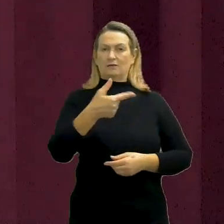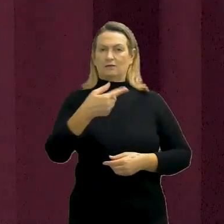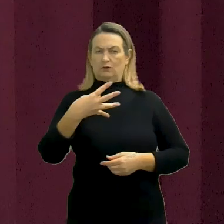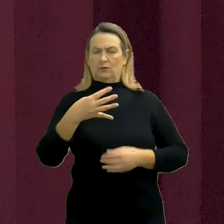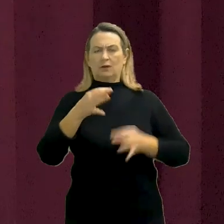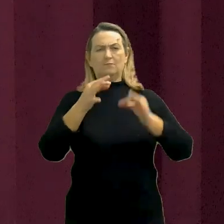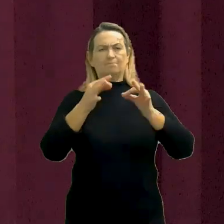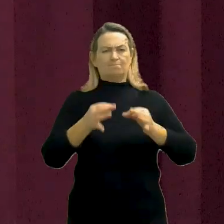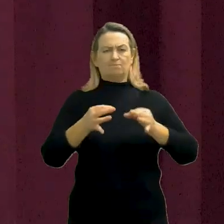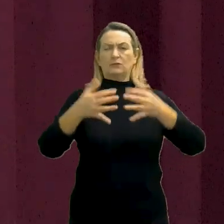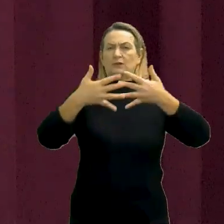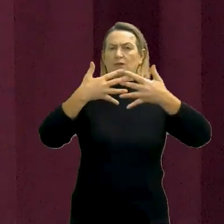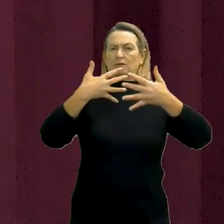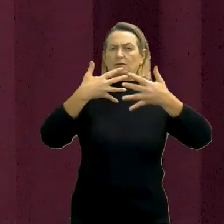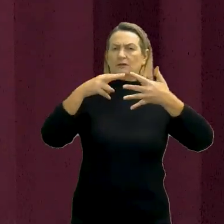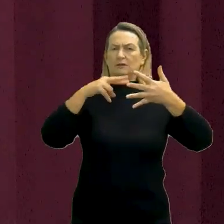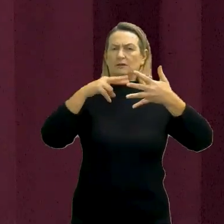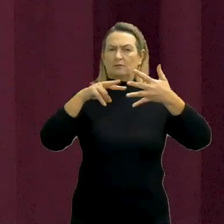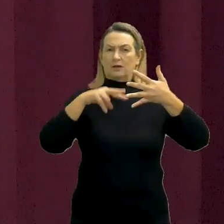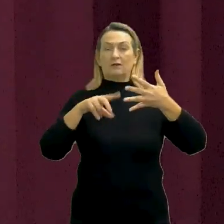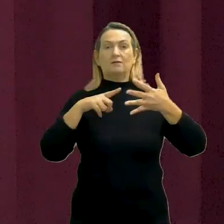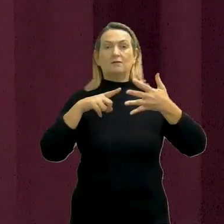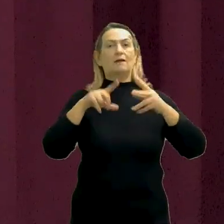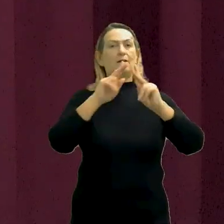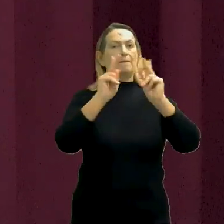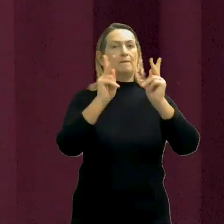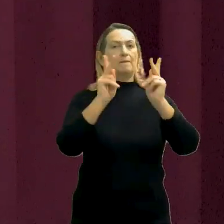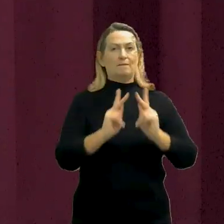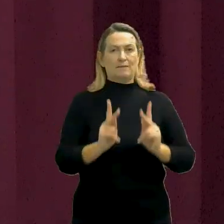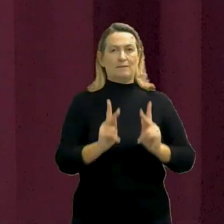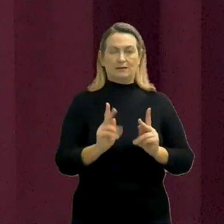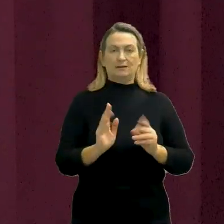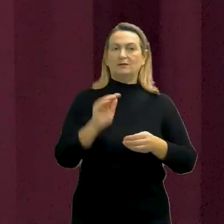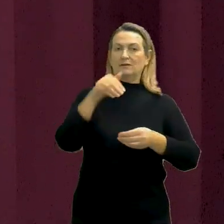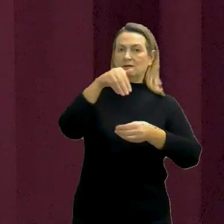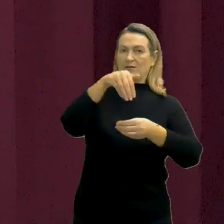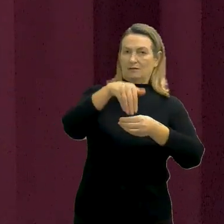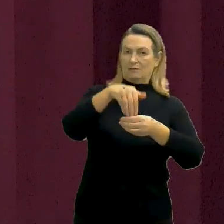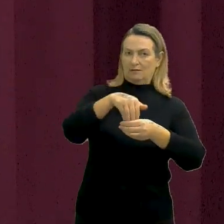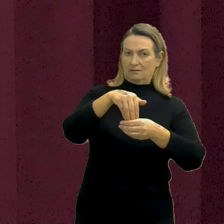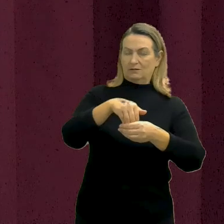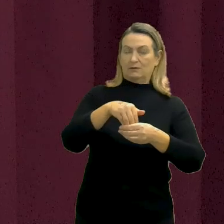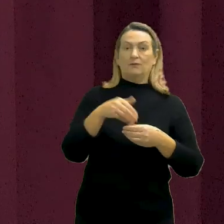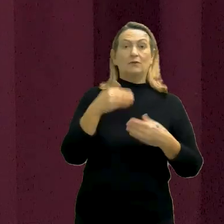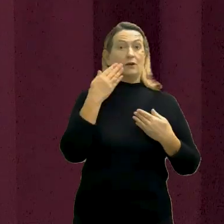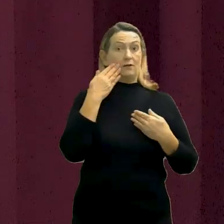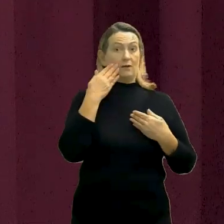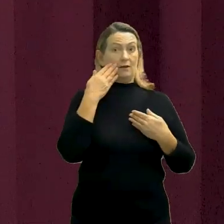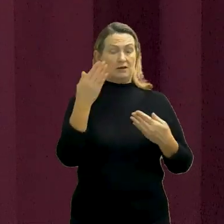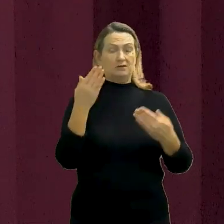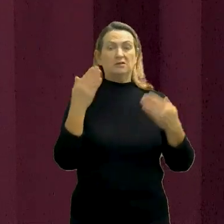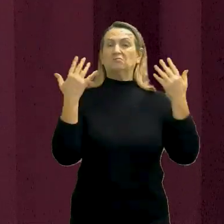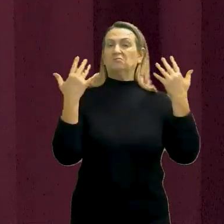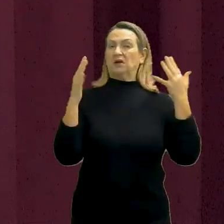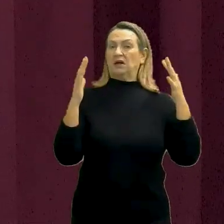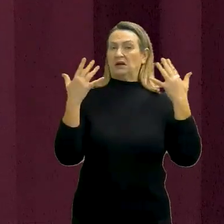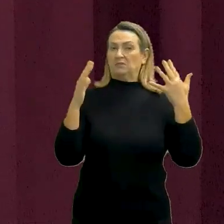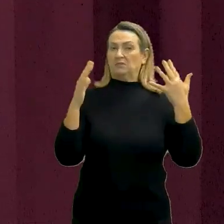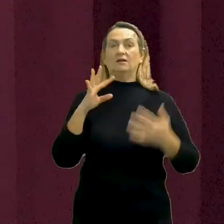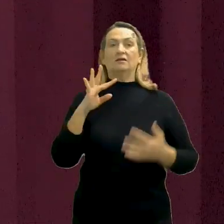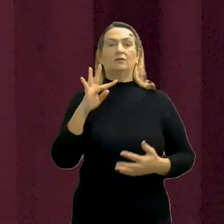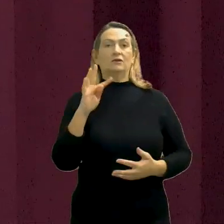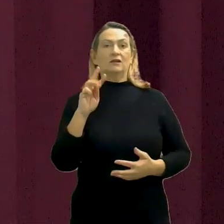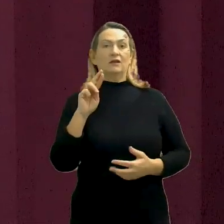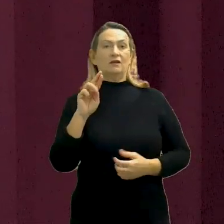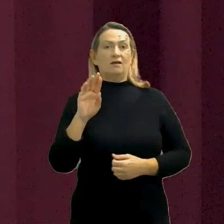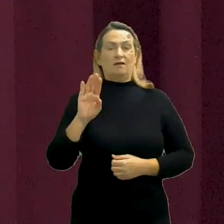nós tenhamos paz nas eleições mas eu gostaria de parabenizar e agradecer o Tribunal Regional Eleitoral eh